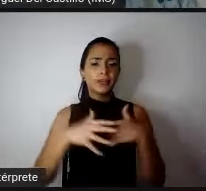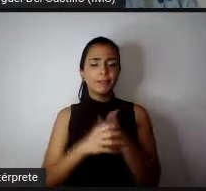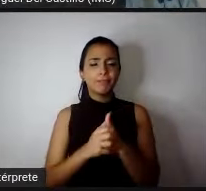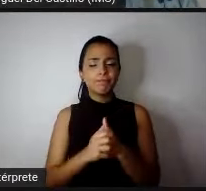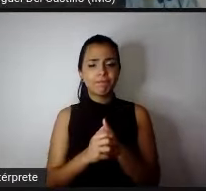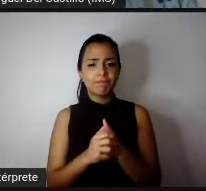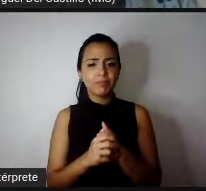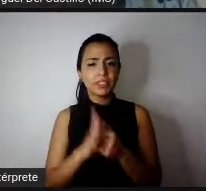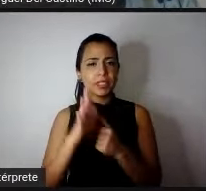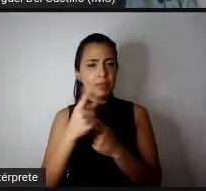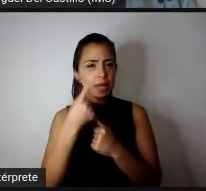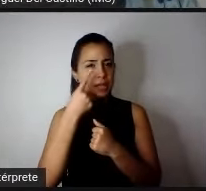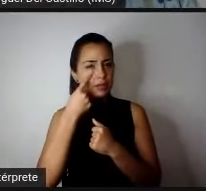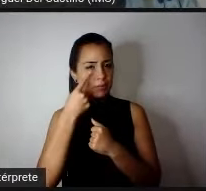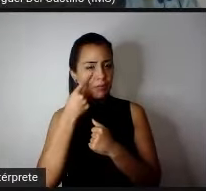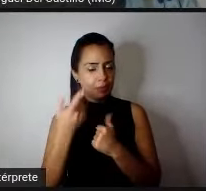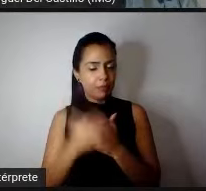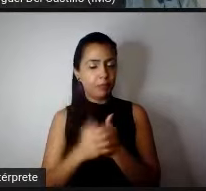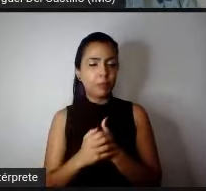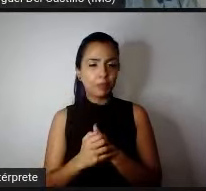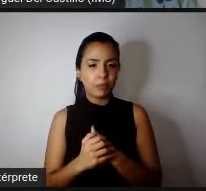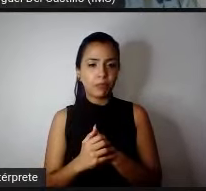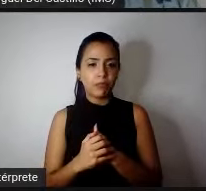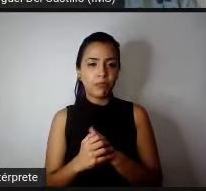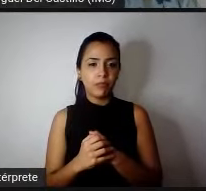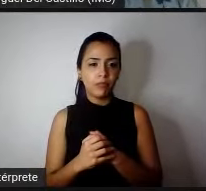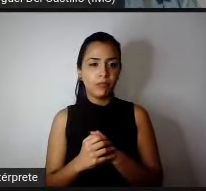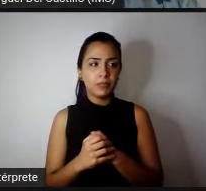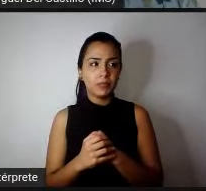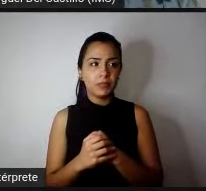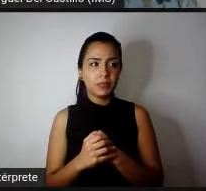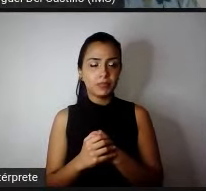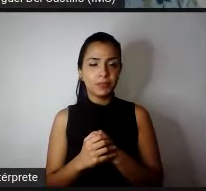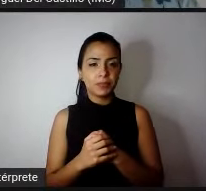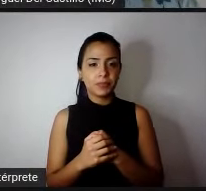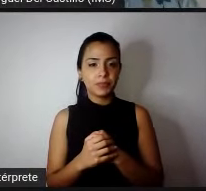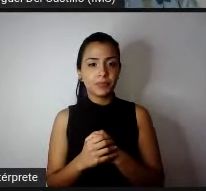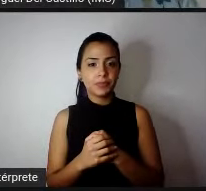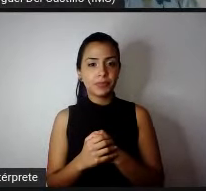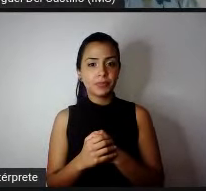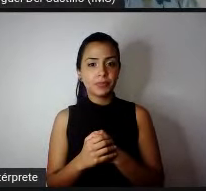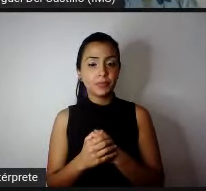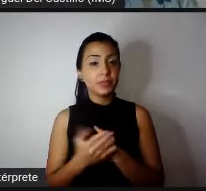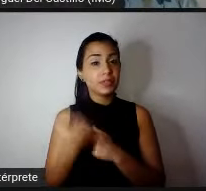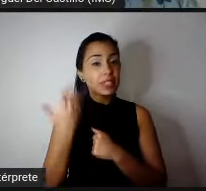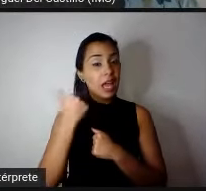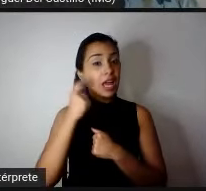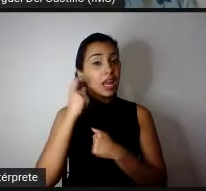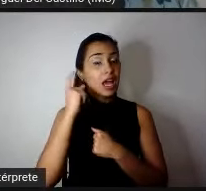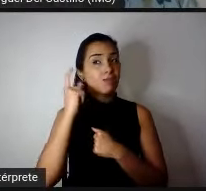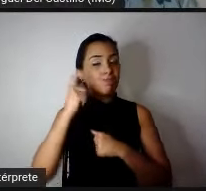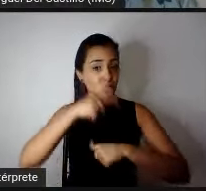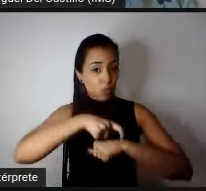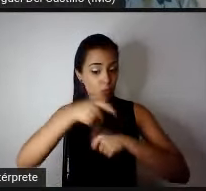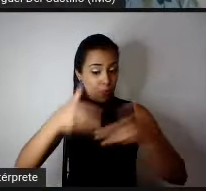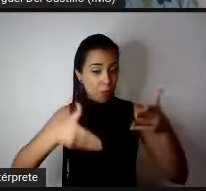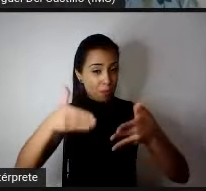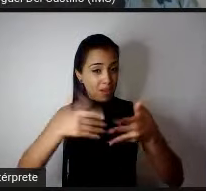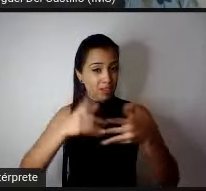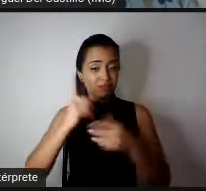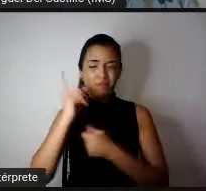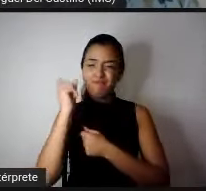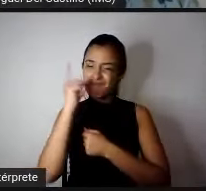bem, era um momento muito difícil de eu aceitar, por querer